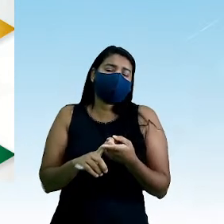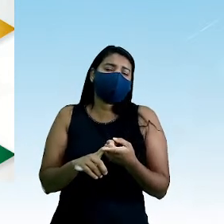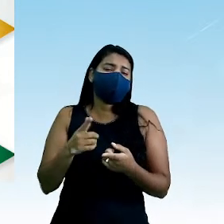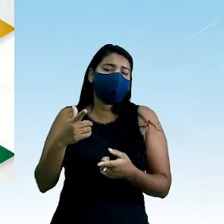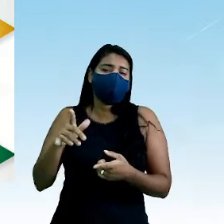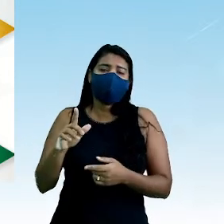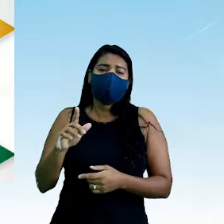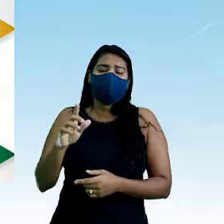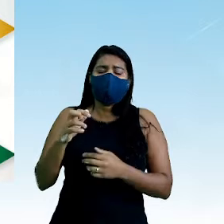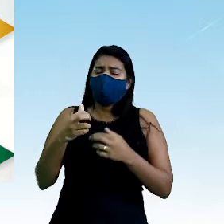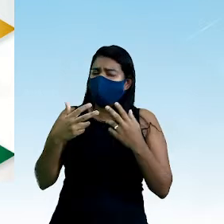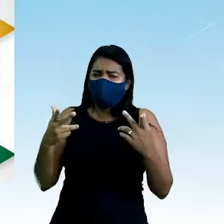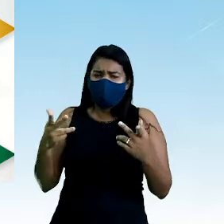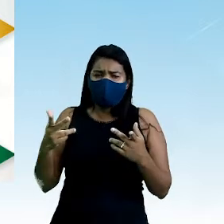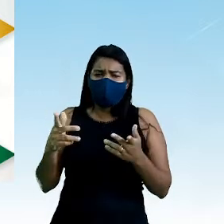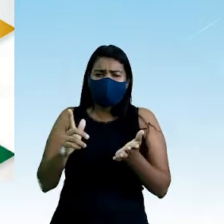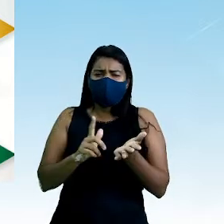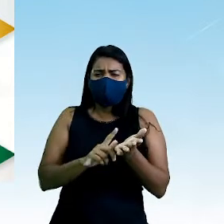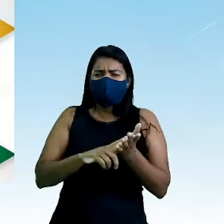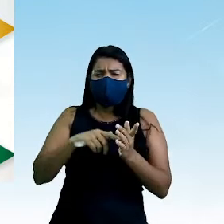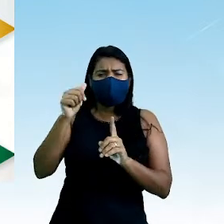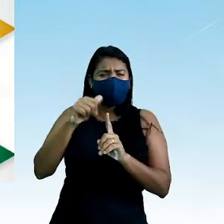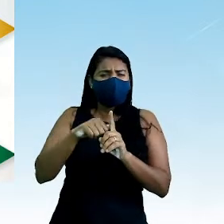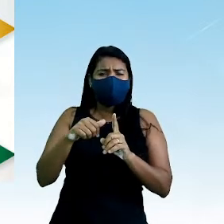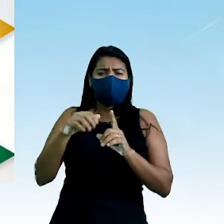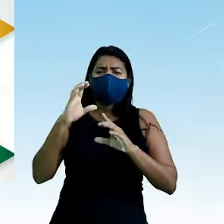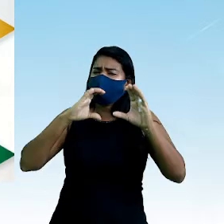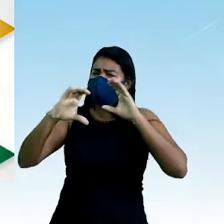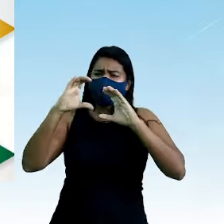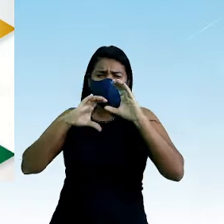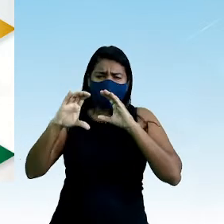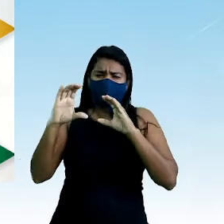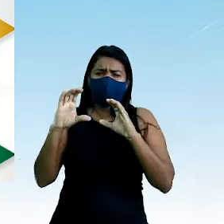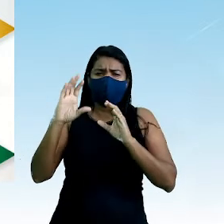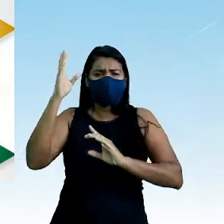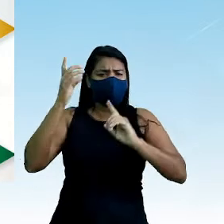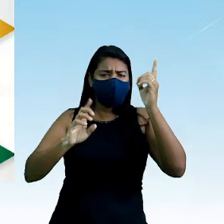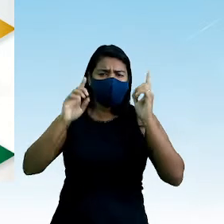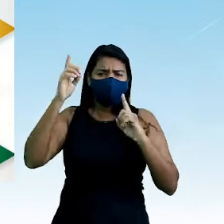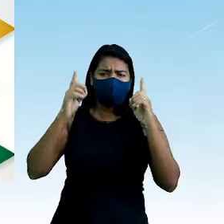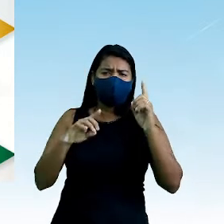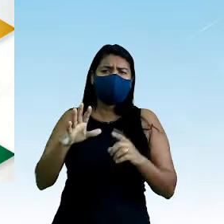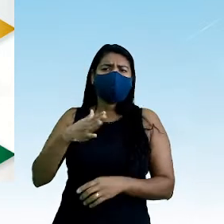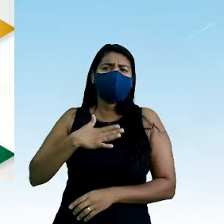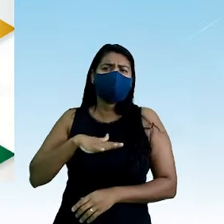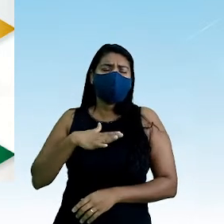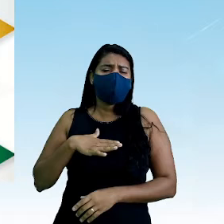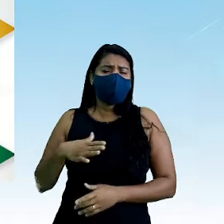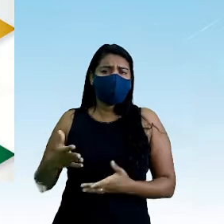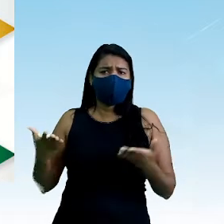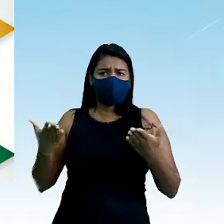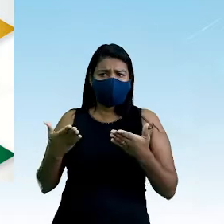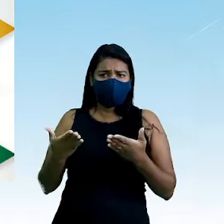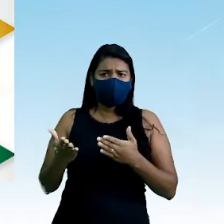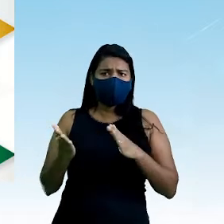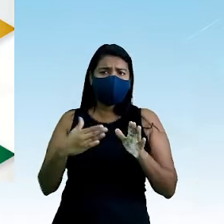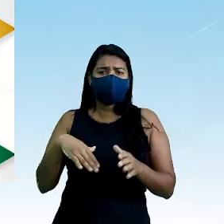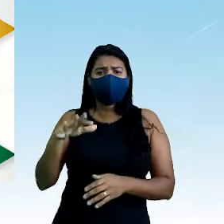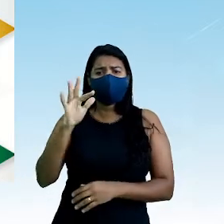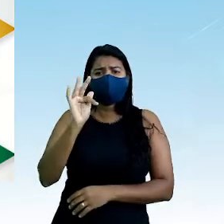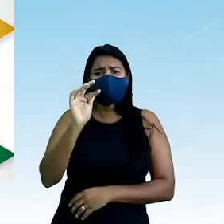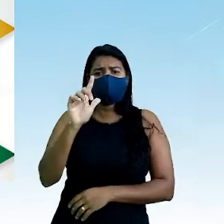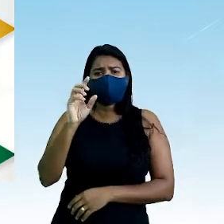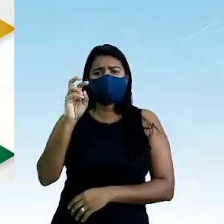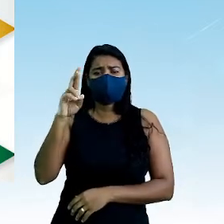no carnaval, né? Gravaram nos seus álbuns, e artistas também mais recentes, como Flaira Ferro, ela também